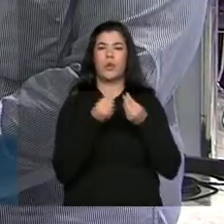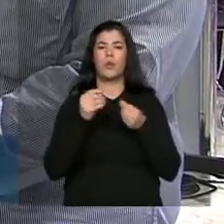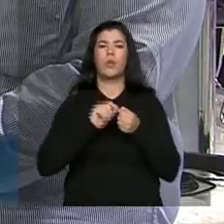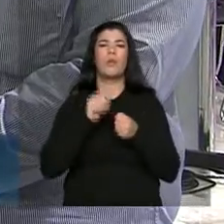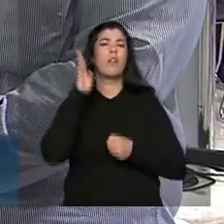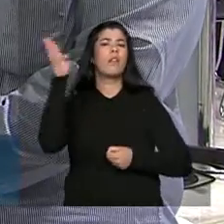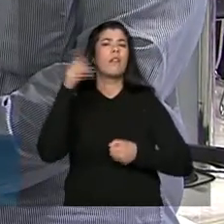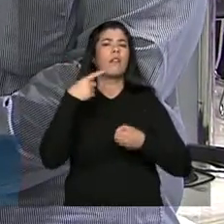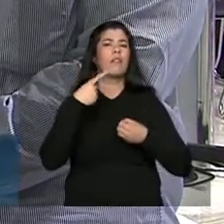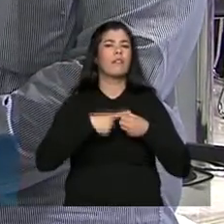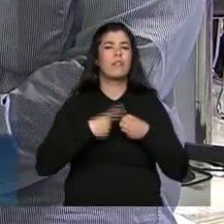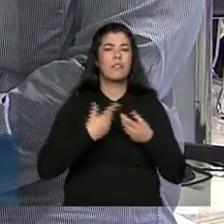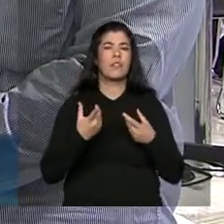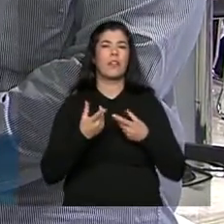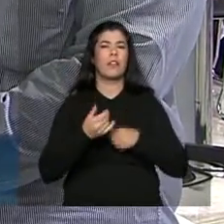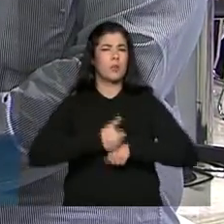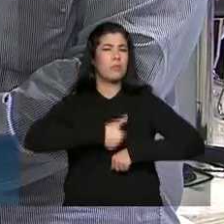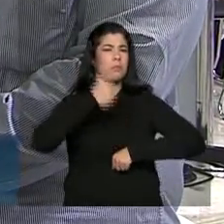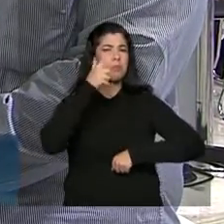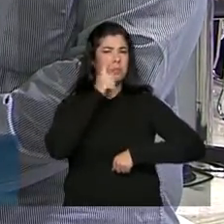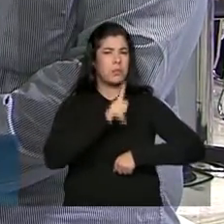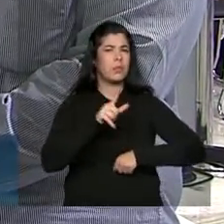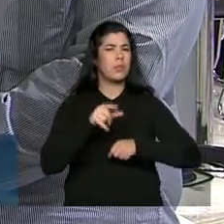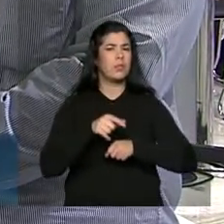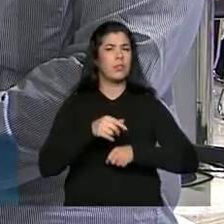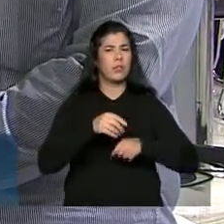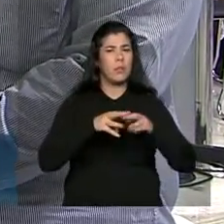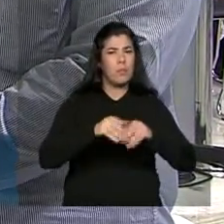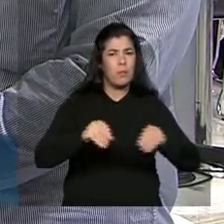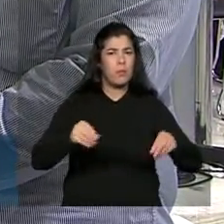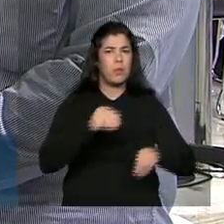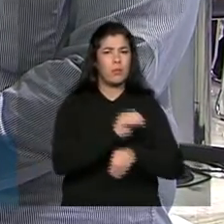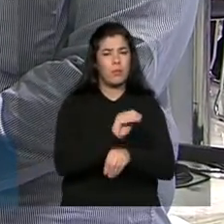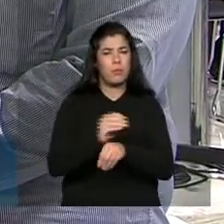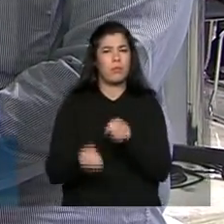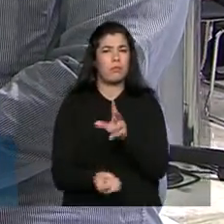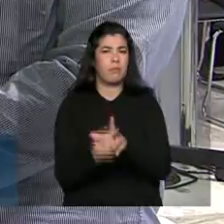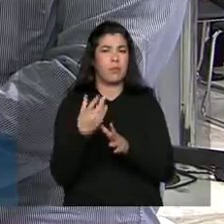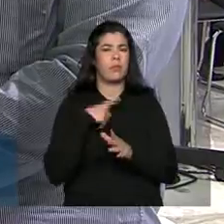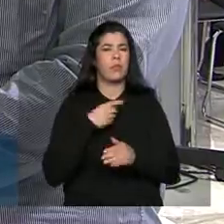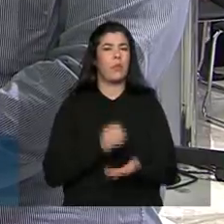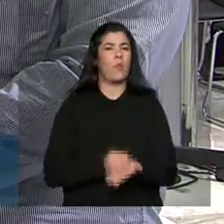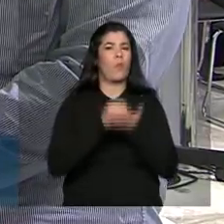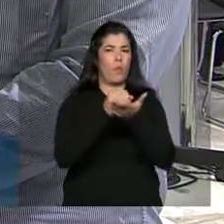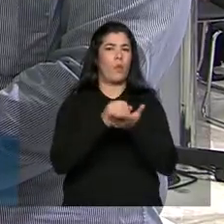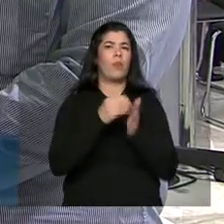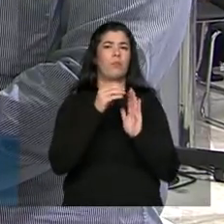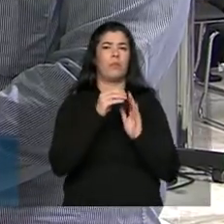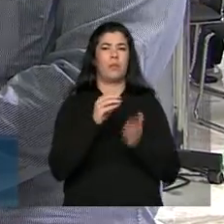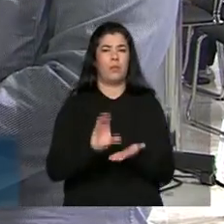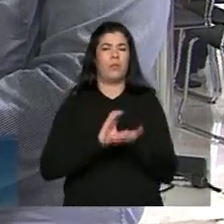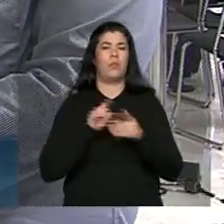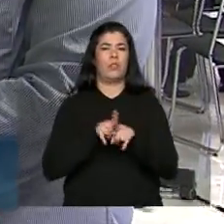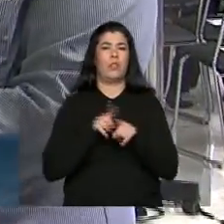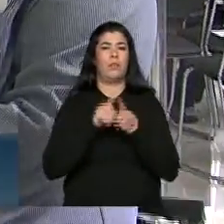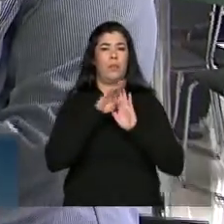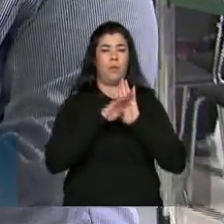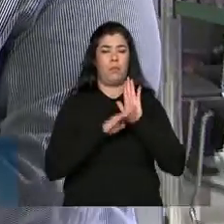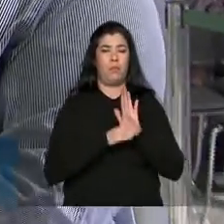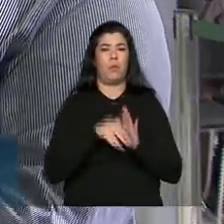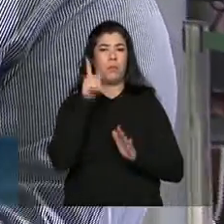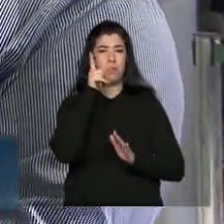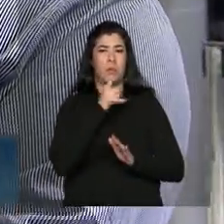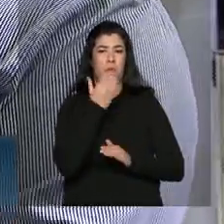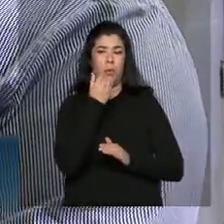dos agricultores? Eles estão conseguindo melhorias aí no campo por meio dessas linhas de crédito e também no programa de aquisição de alimentos?